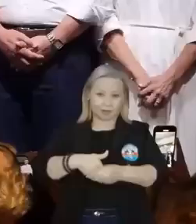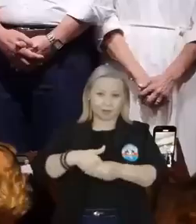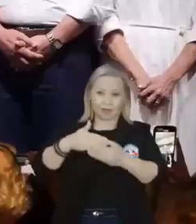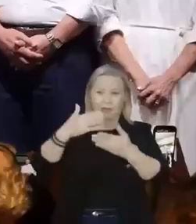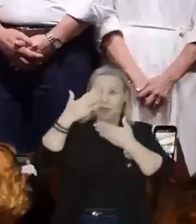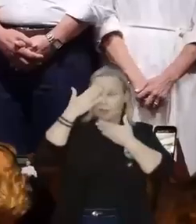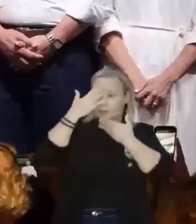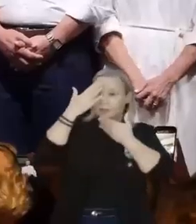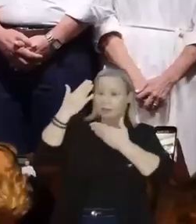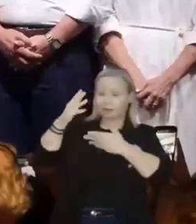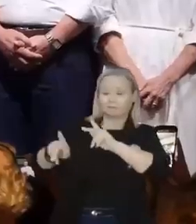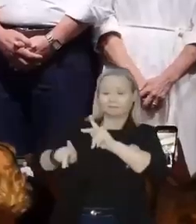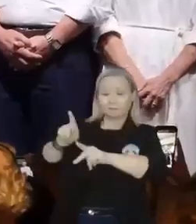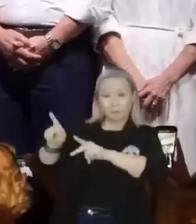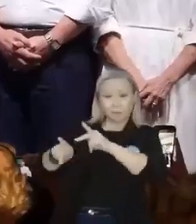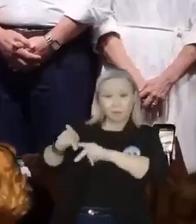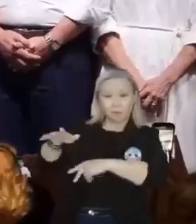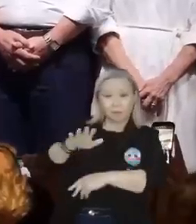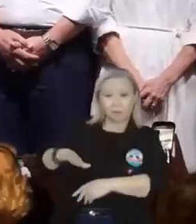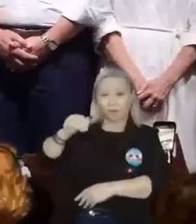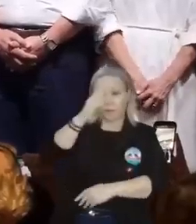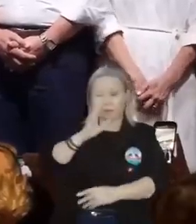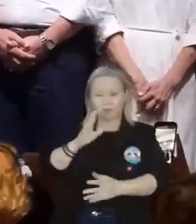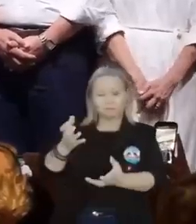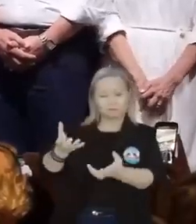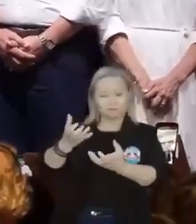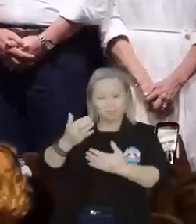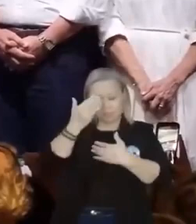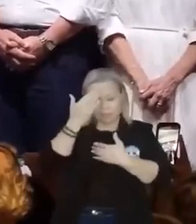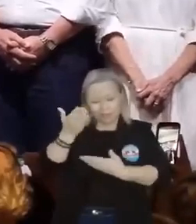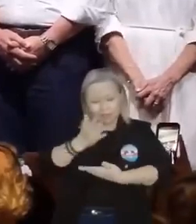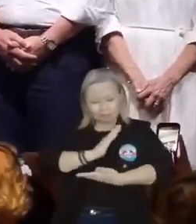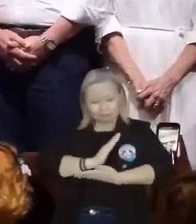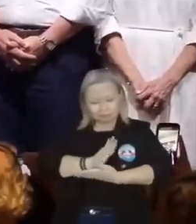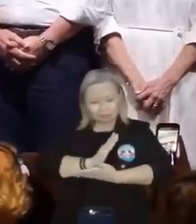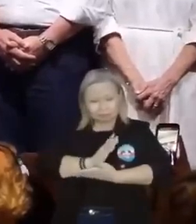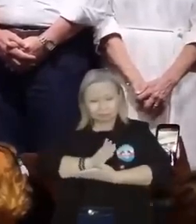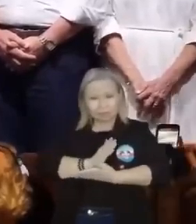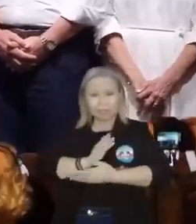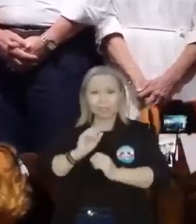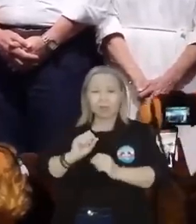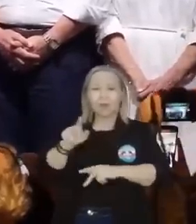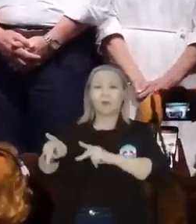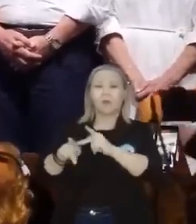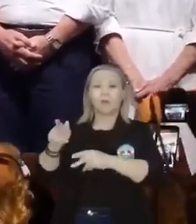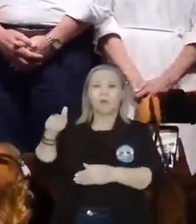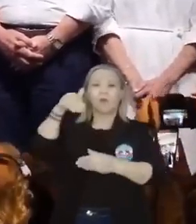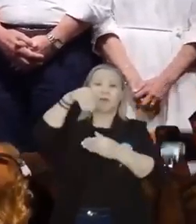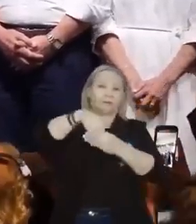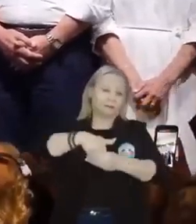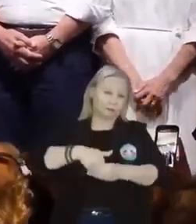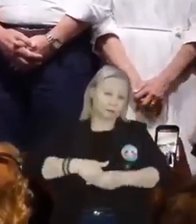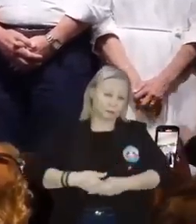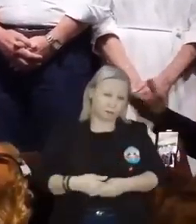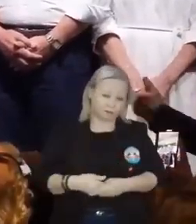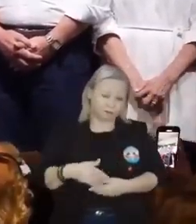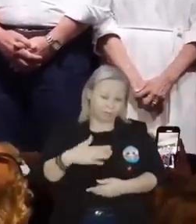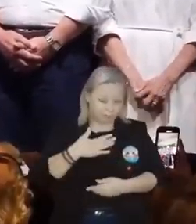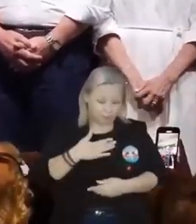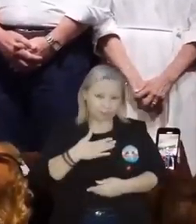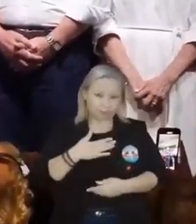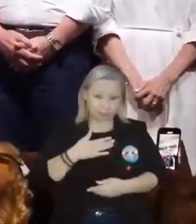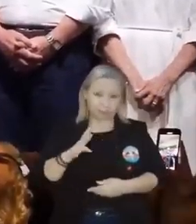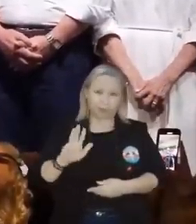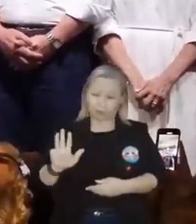brasileiro, a quem eu quero agradecer de coração, o povo que votou em mim, o povo que votou